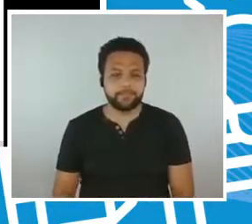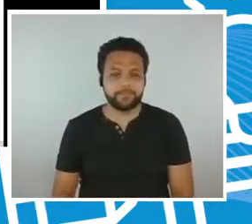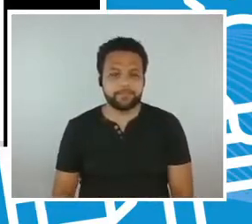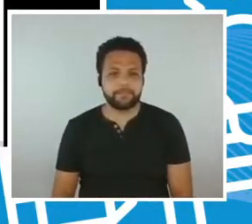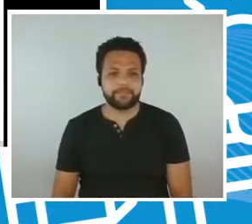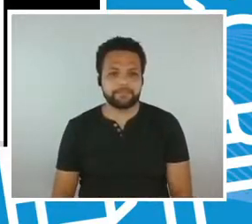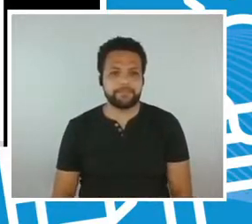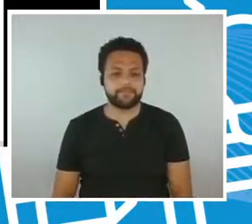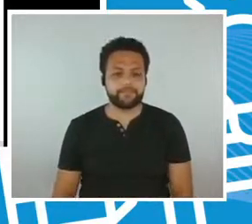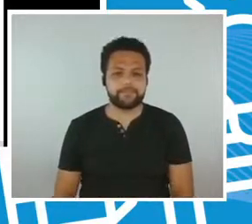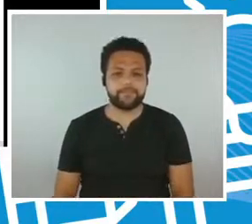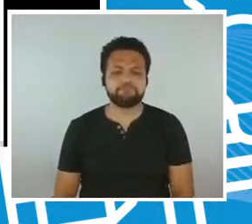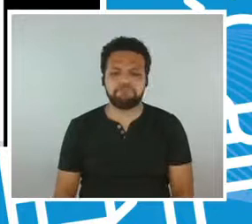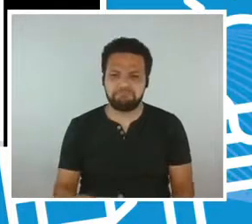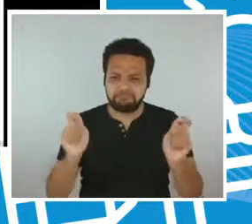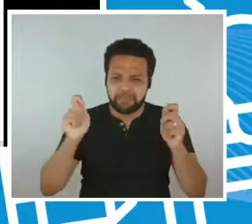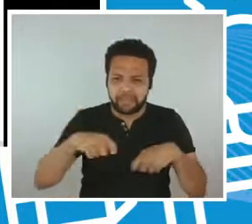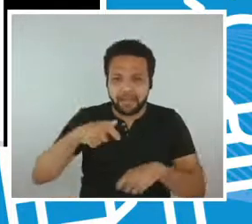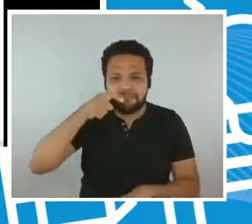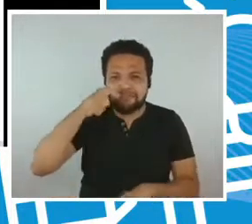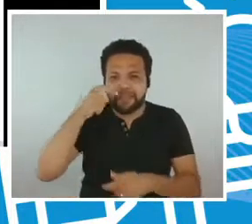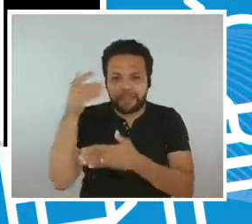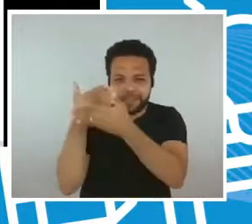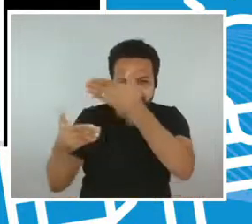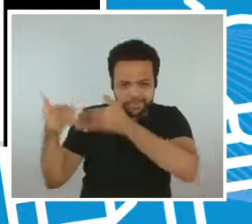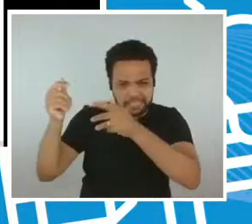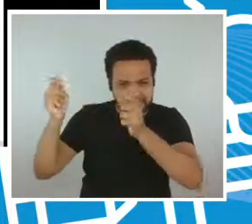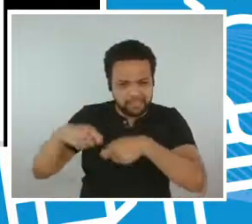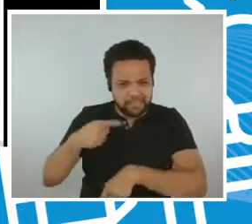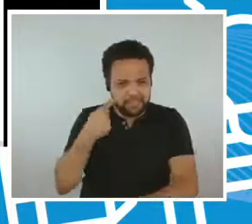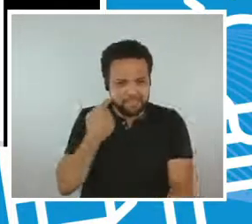Dá para visualizar bem aí?